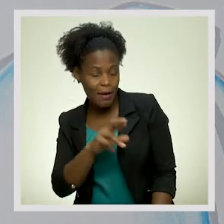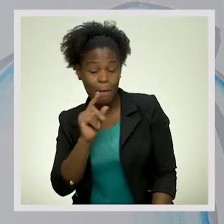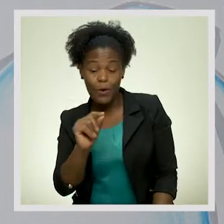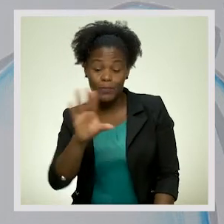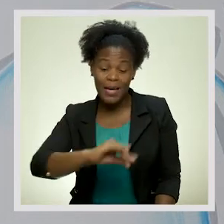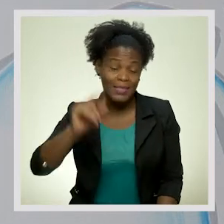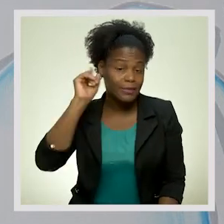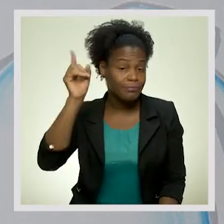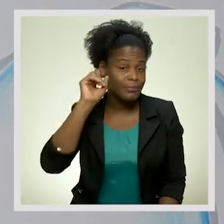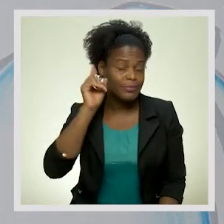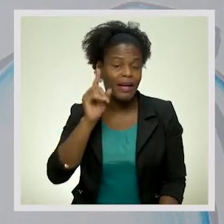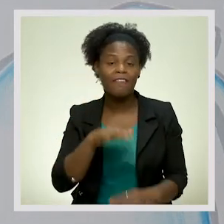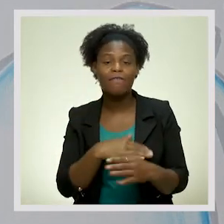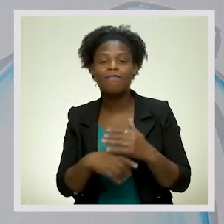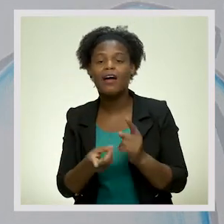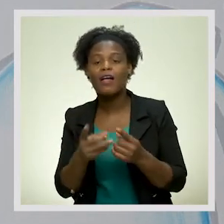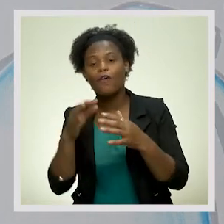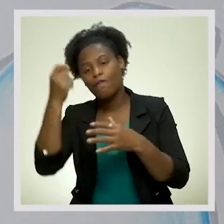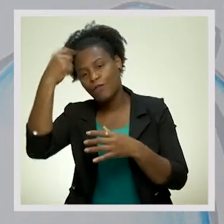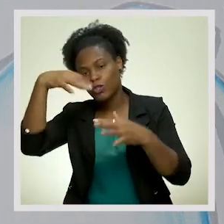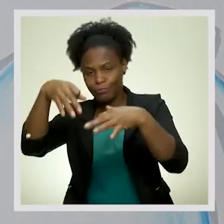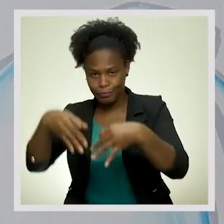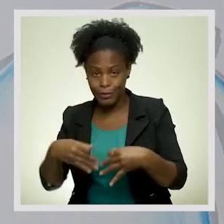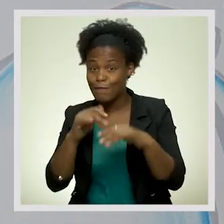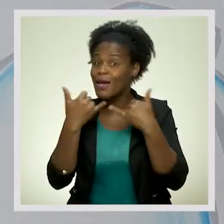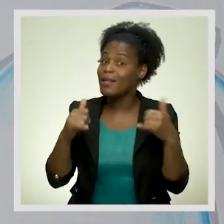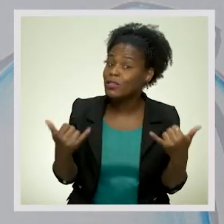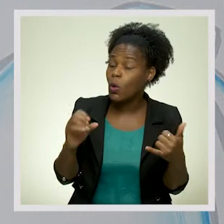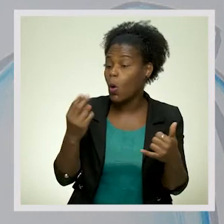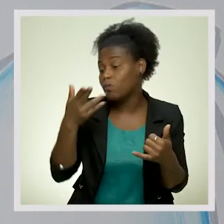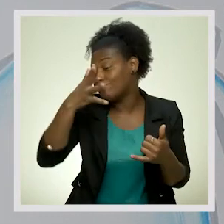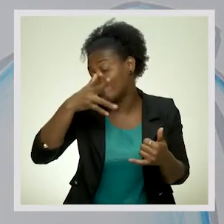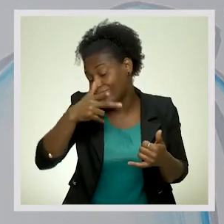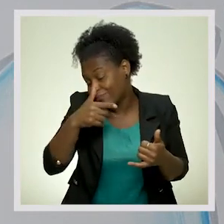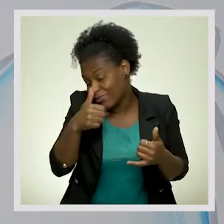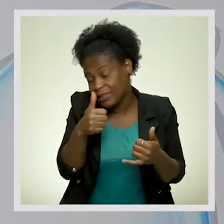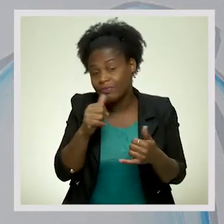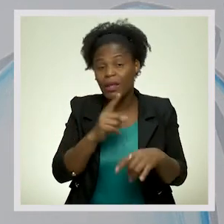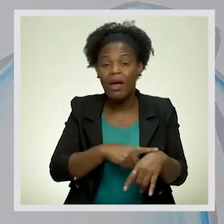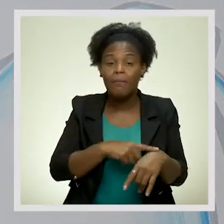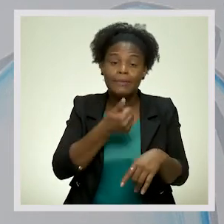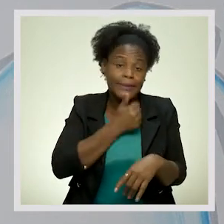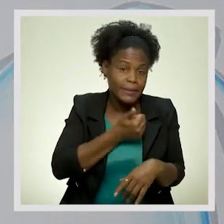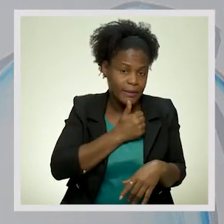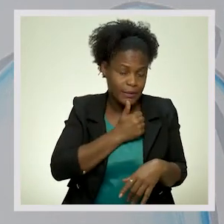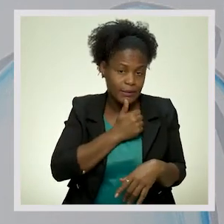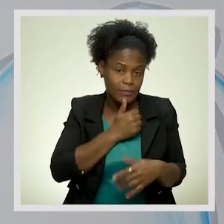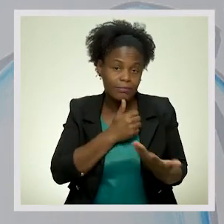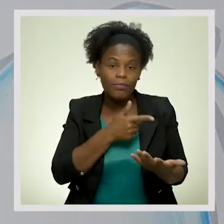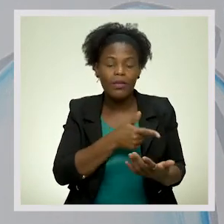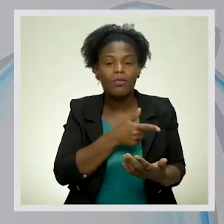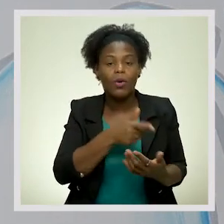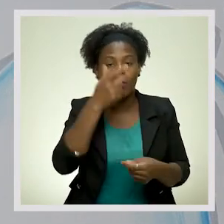leva a um desfecho feliz, não é? Ou triste, é o momento da decisão do